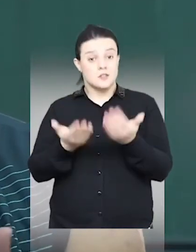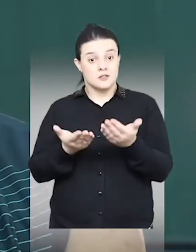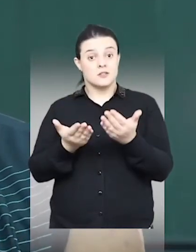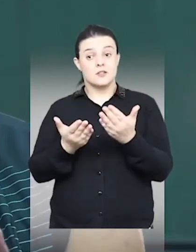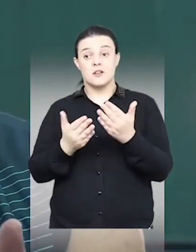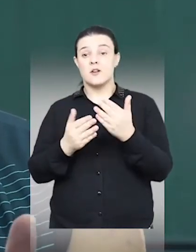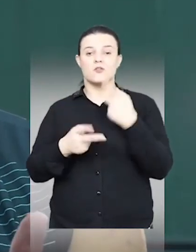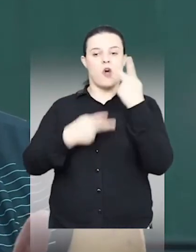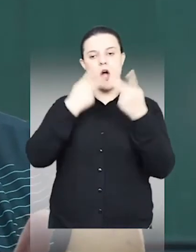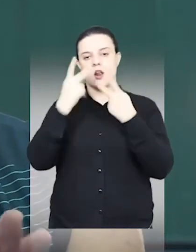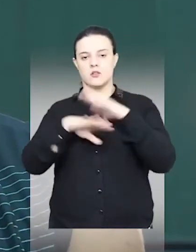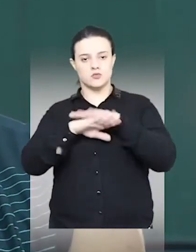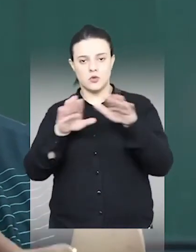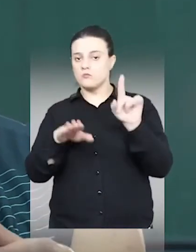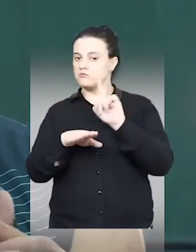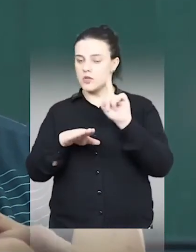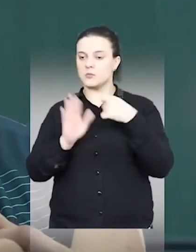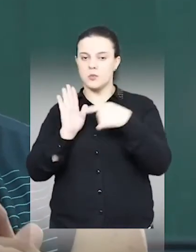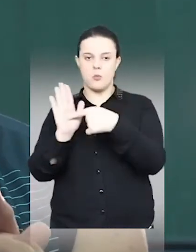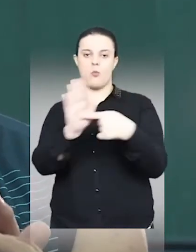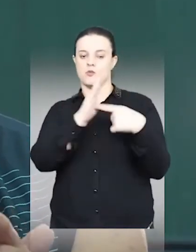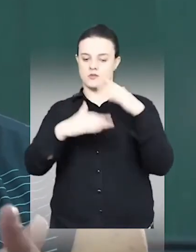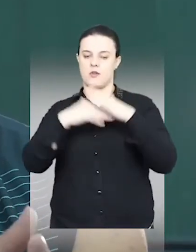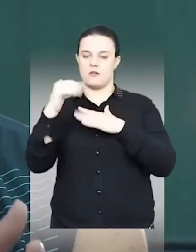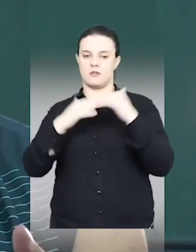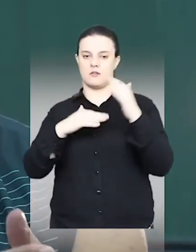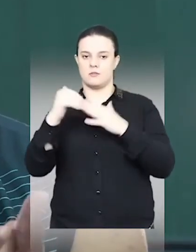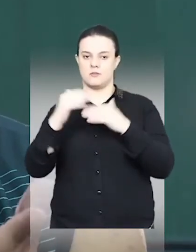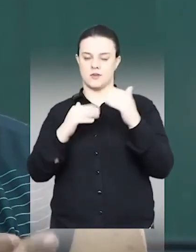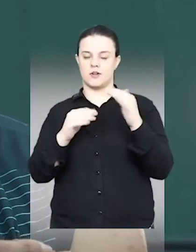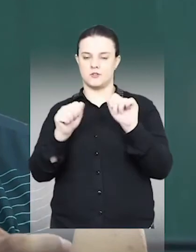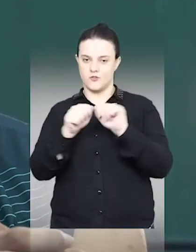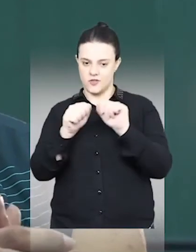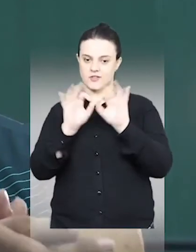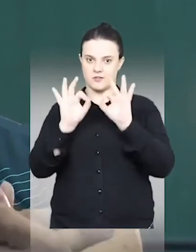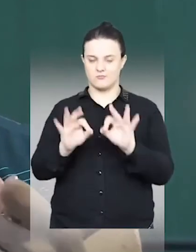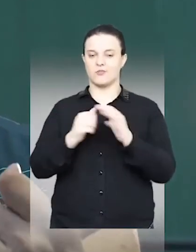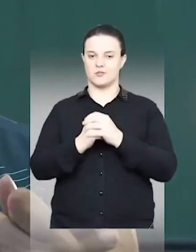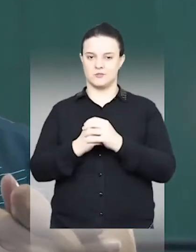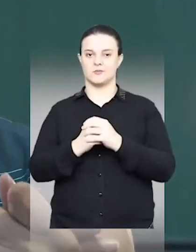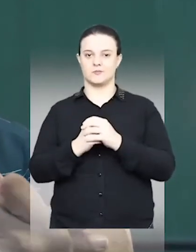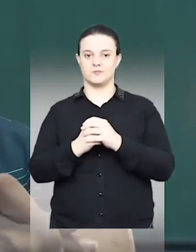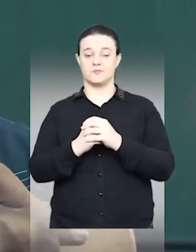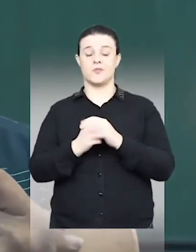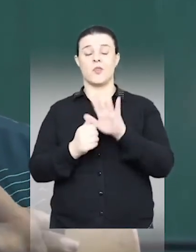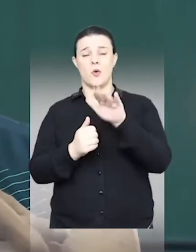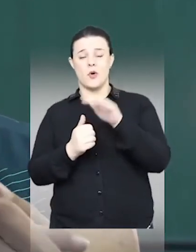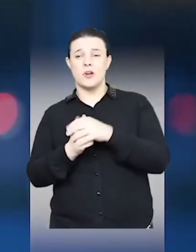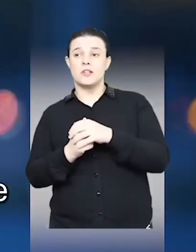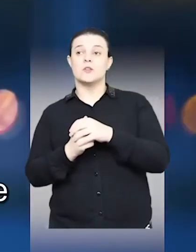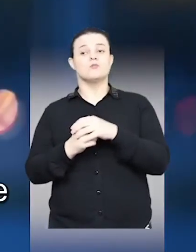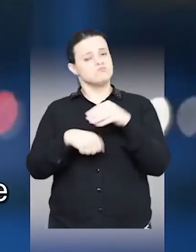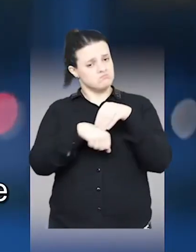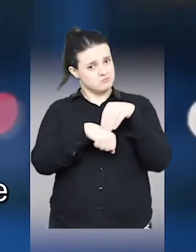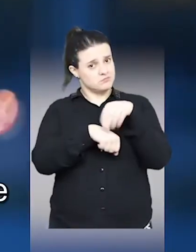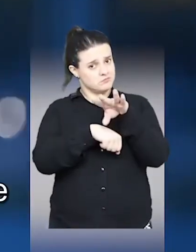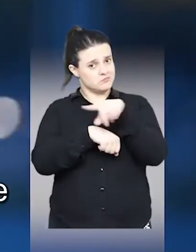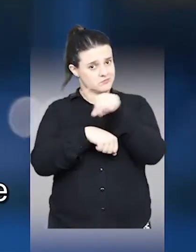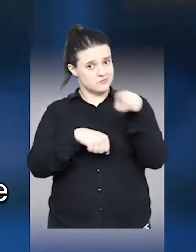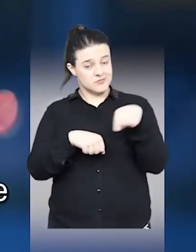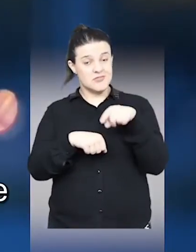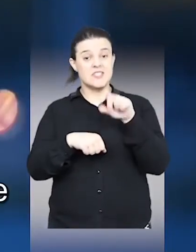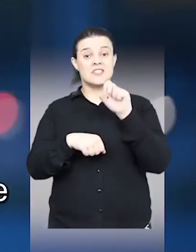né? Então, mais do que falar ou fazer qualquer coisa é fazendo mesmo. Olha, o que eu